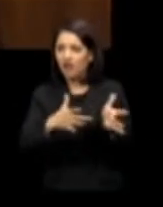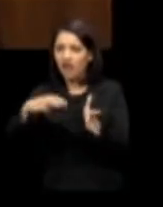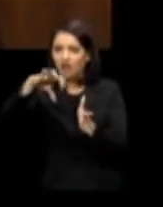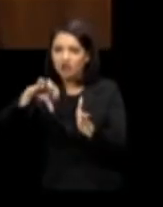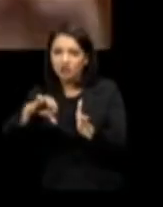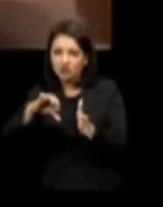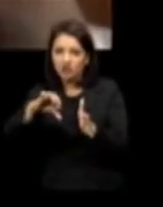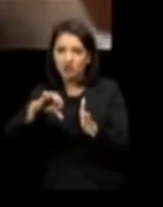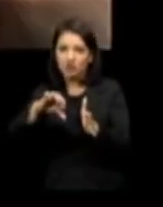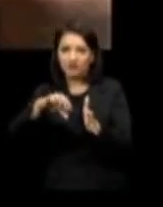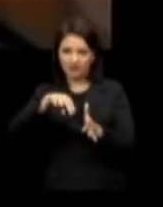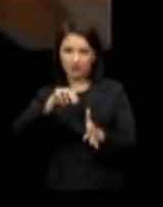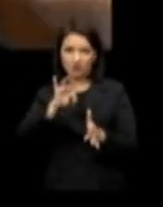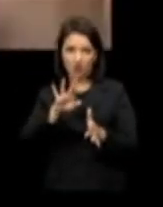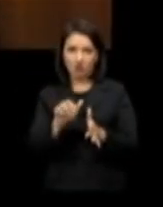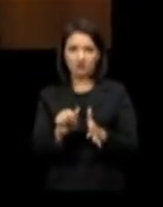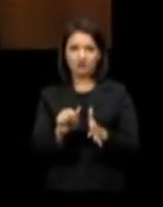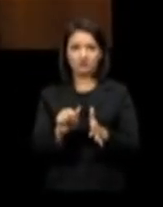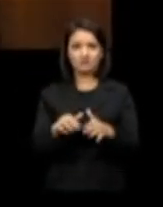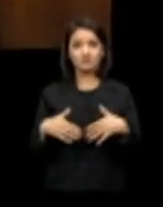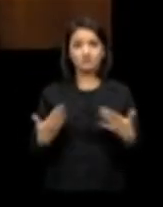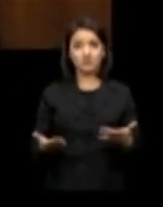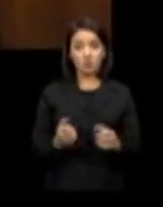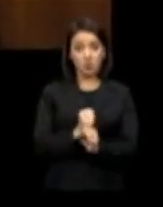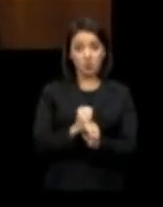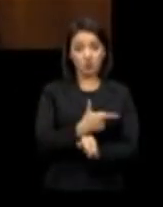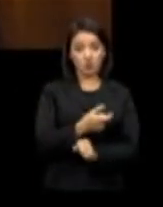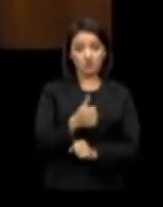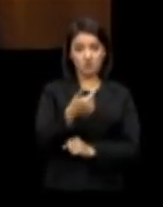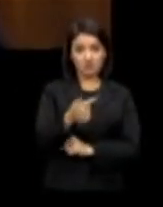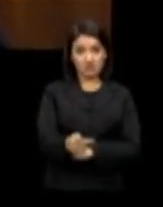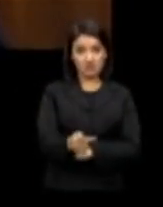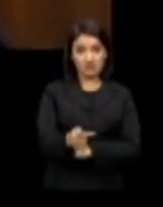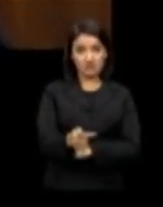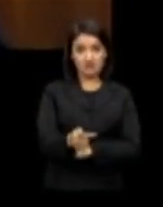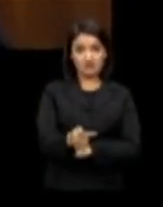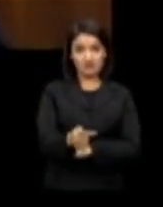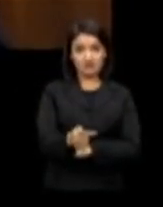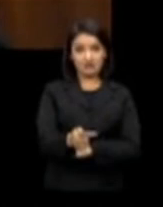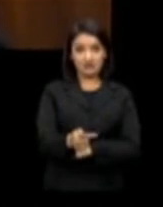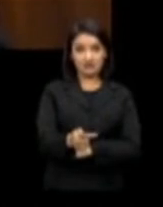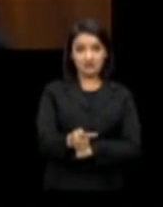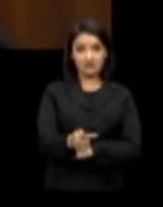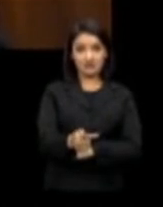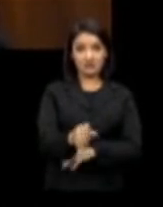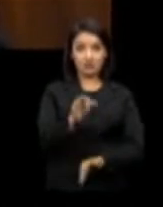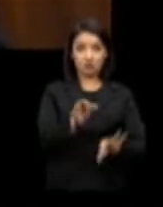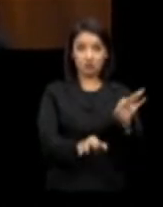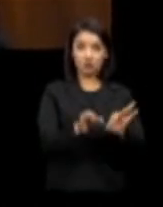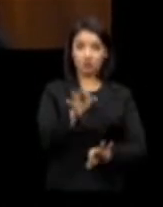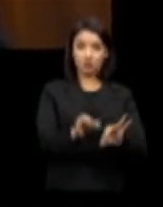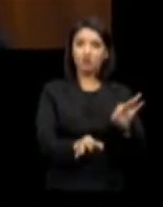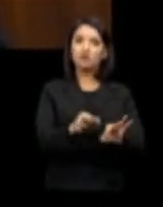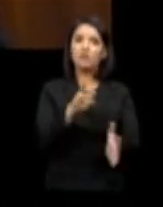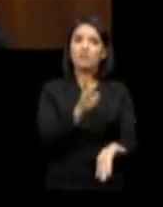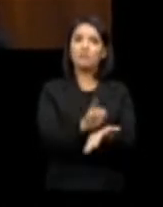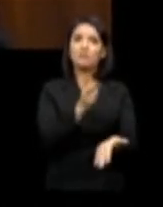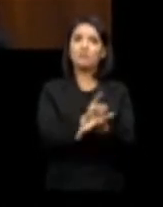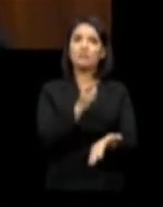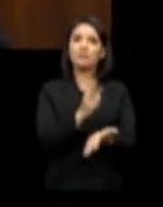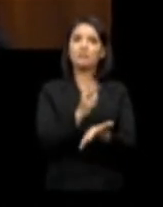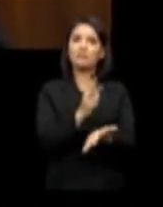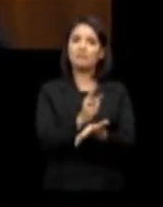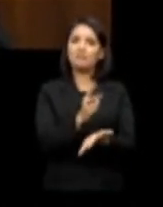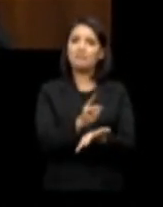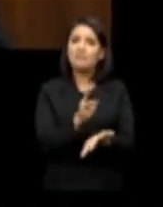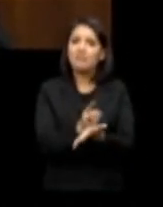baixo. Em 2017, a Suprema Corte de Wisconsin manteve a condenação de um réu que e foi acusado